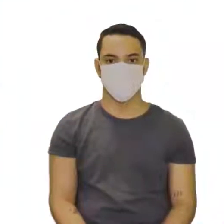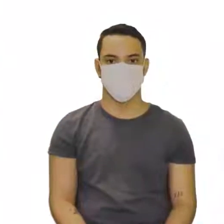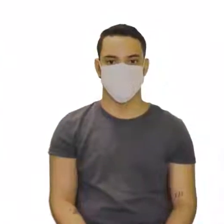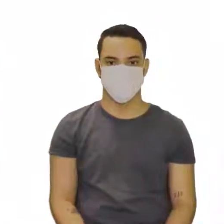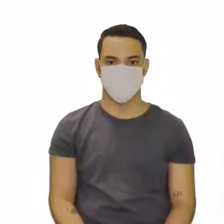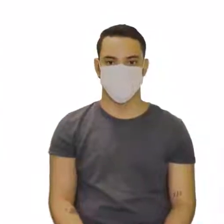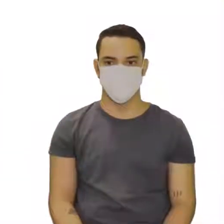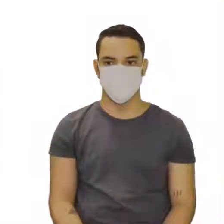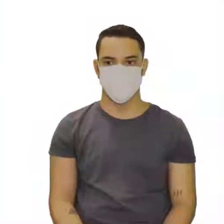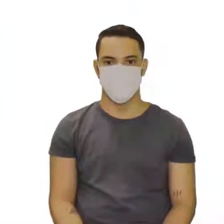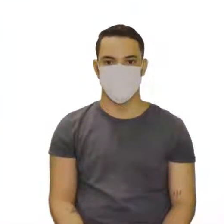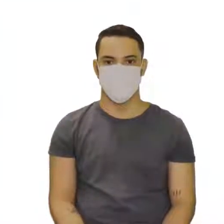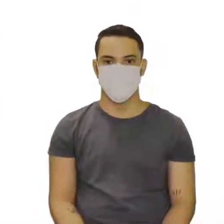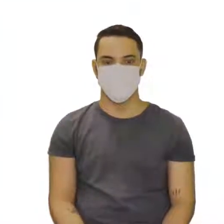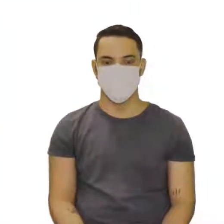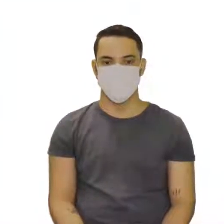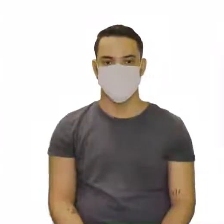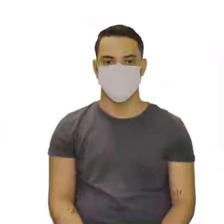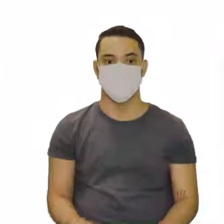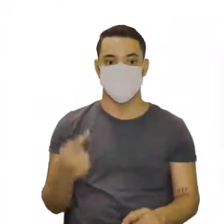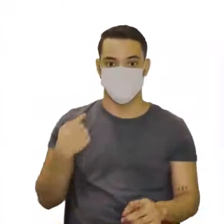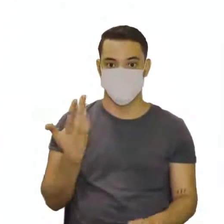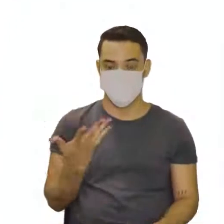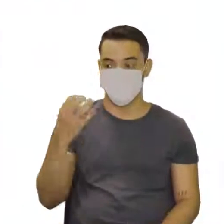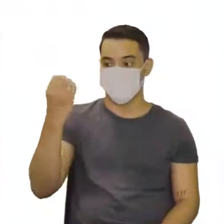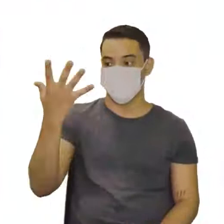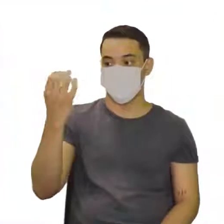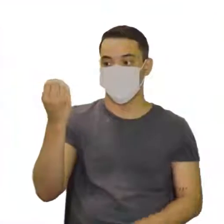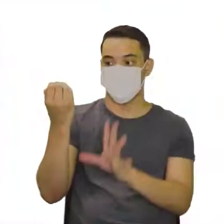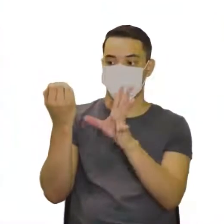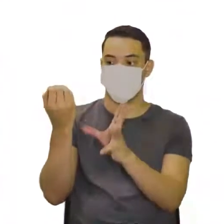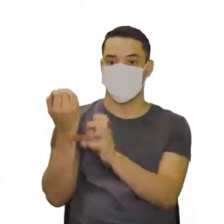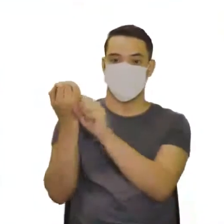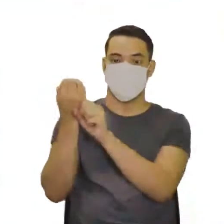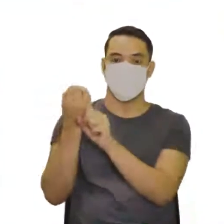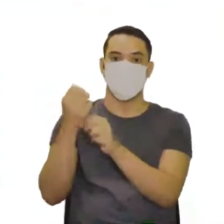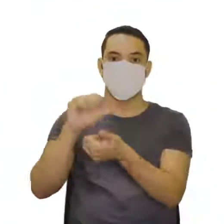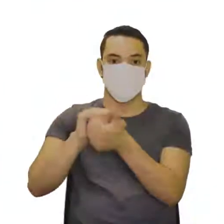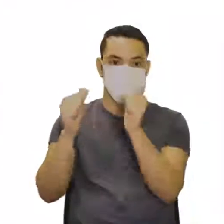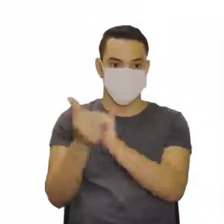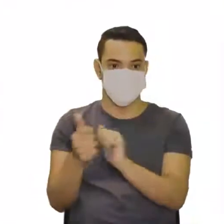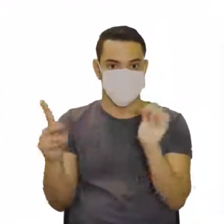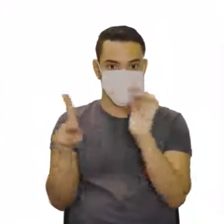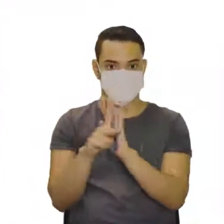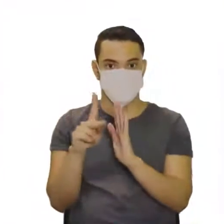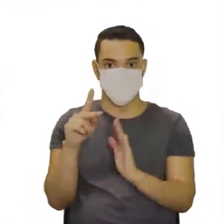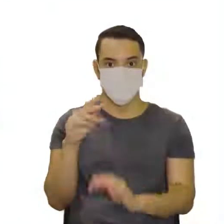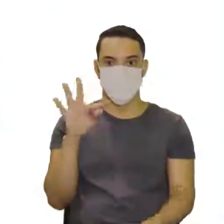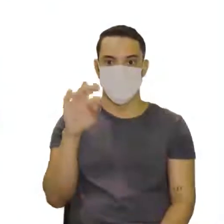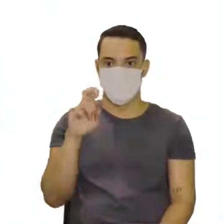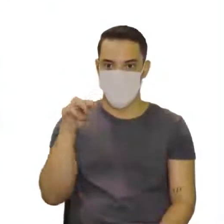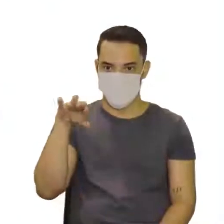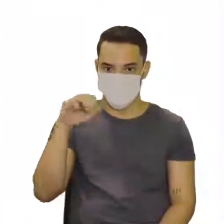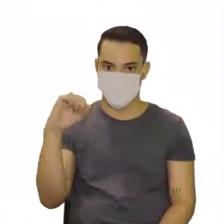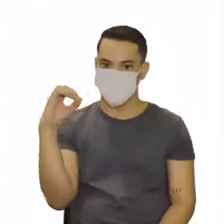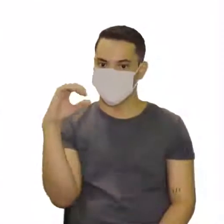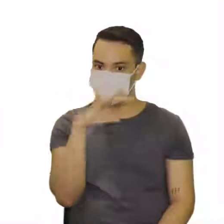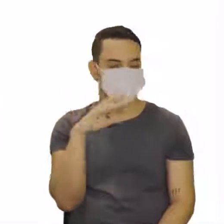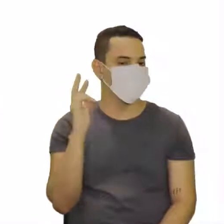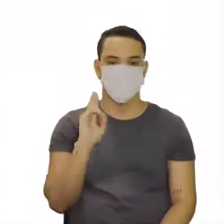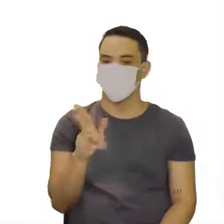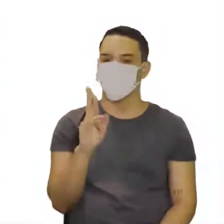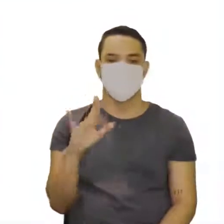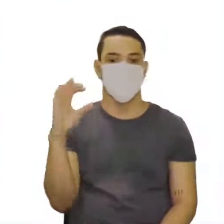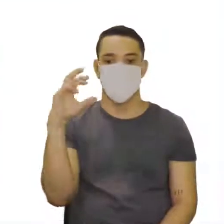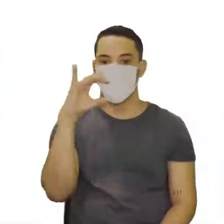continuar. O receptor não transforma energia elétrica exclusivamente em energia térmica, tá, pessoal? O calor